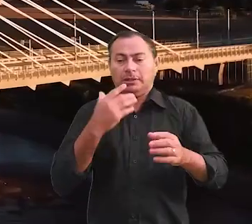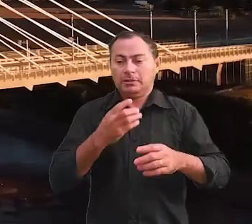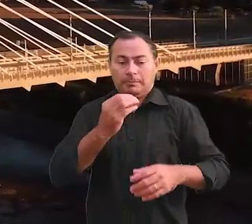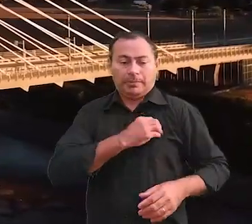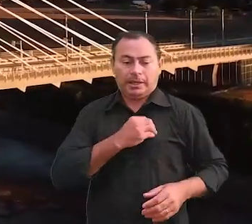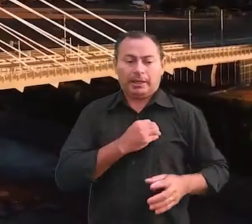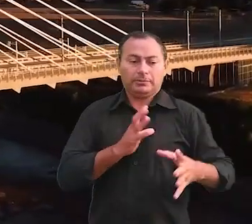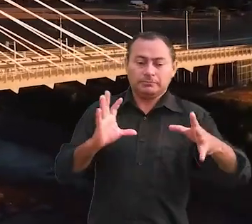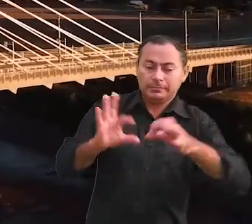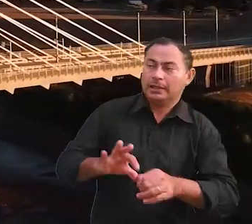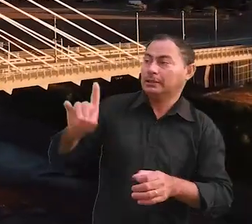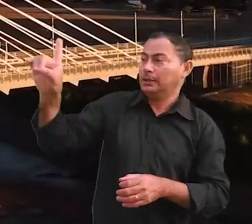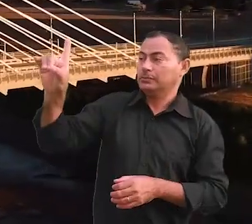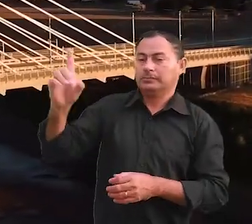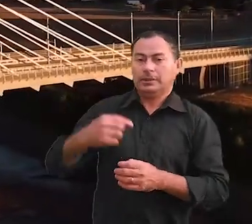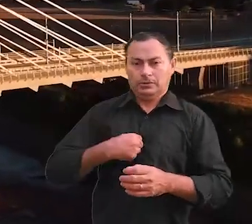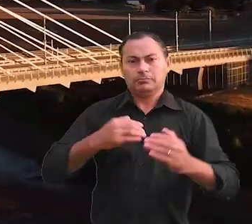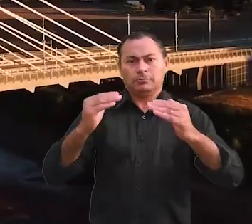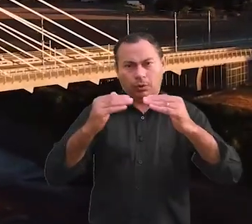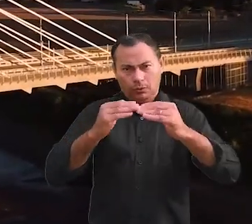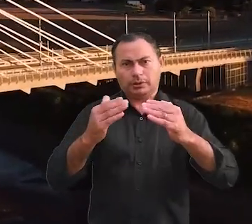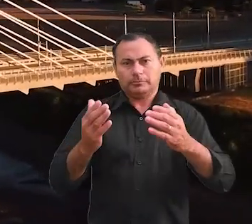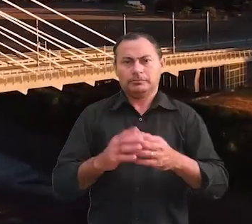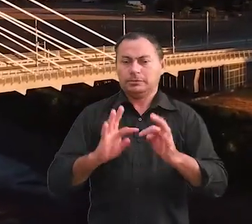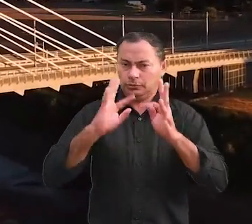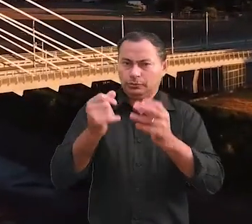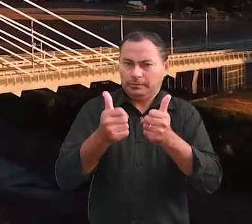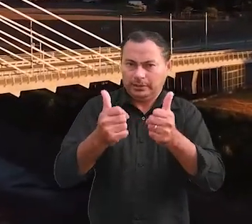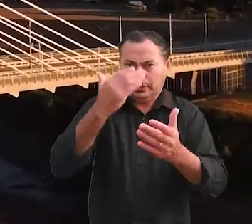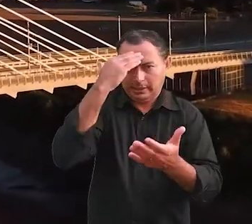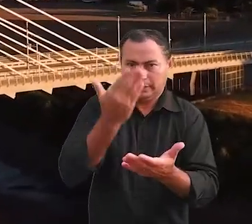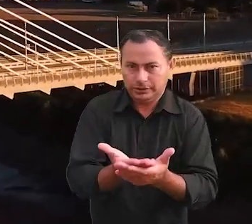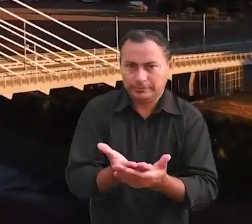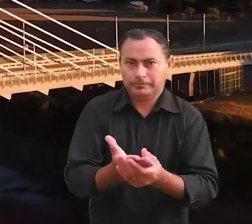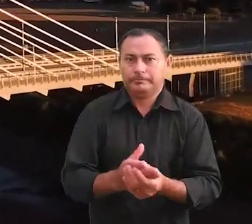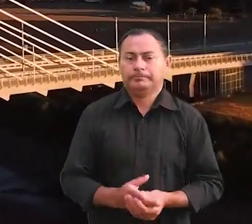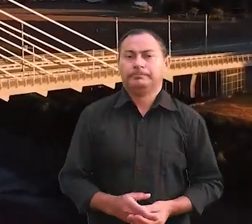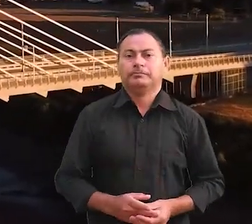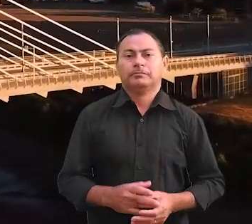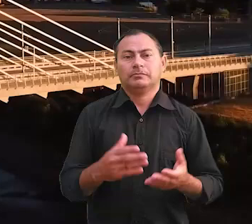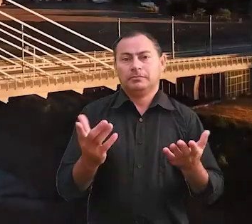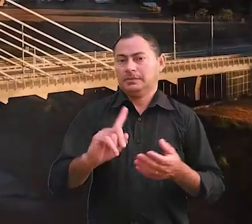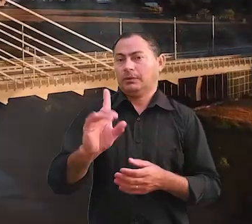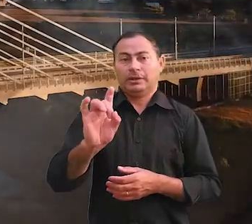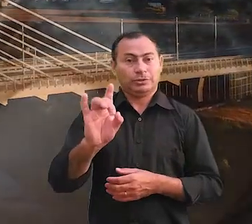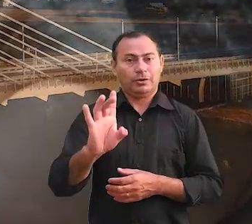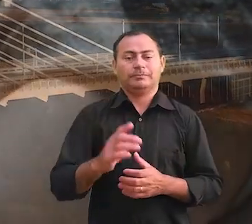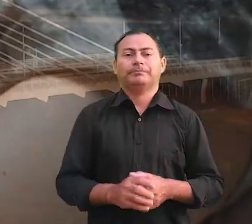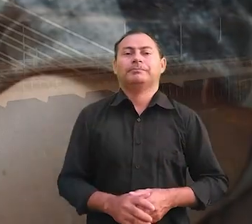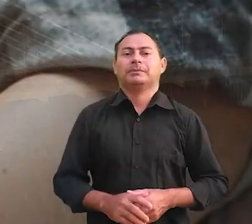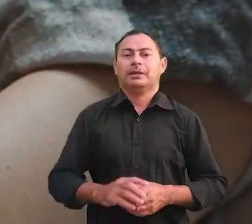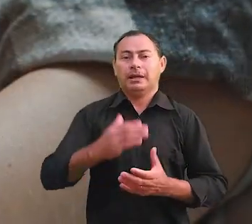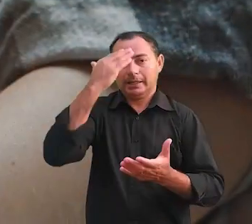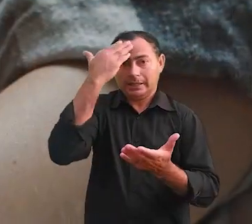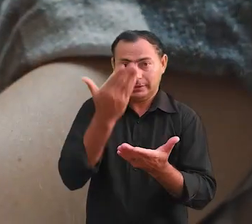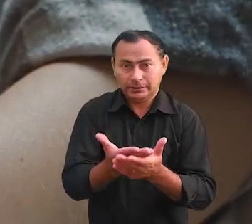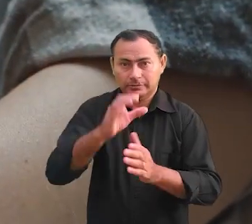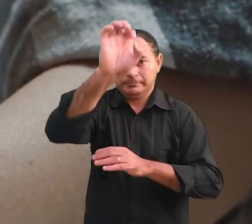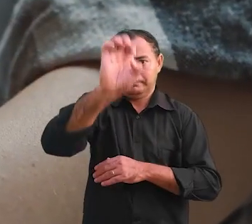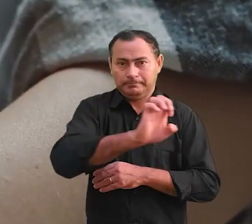minha condição de Pecado até o Deus santo eu concordo com isso tudo bem eu acredito isso eu não basta